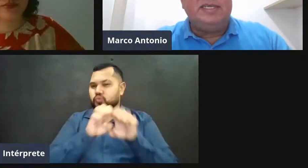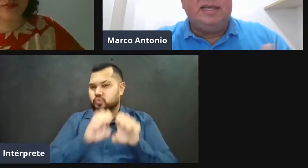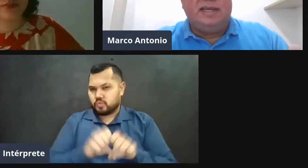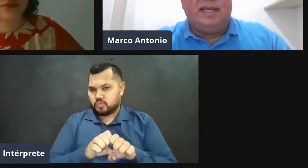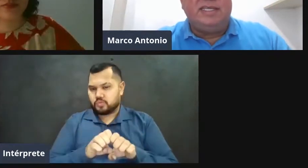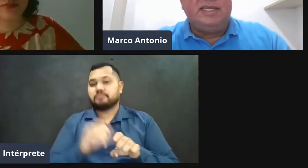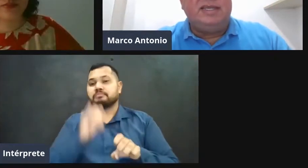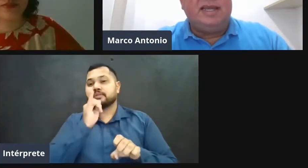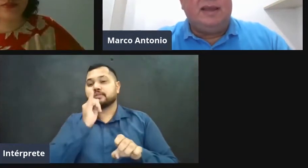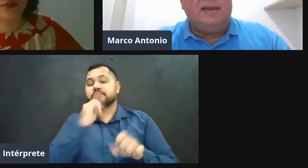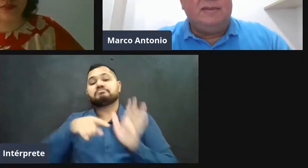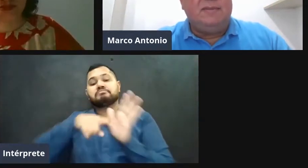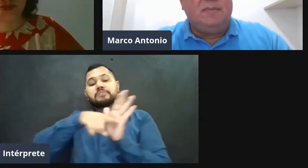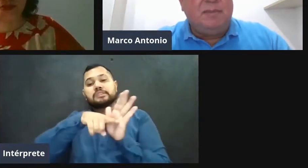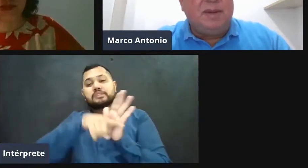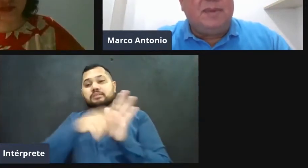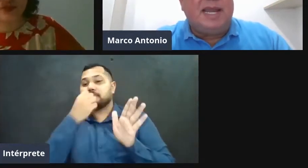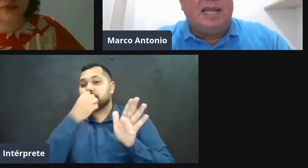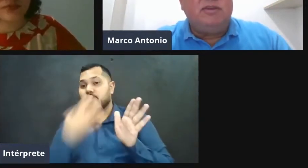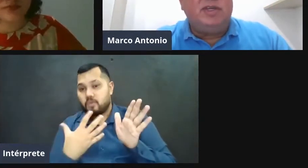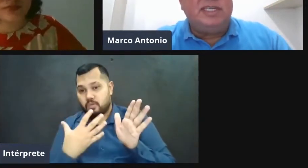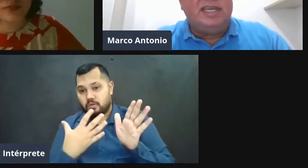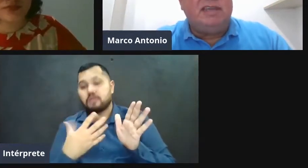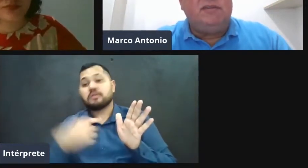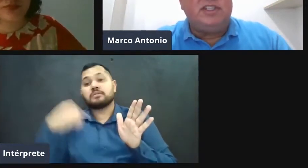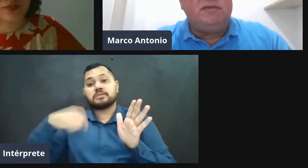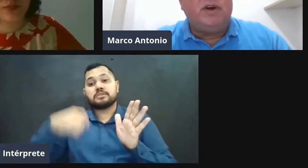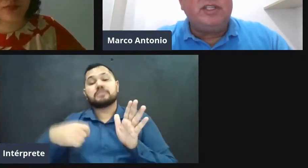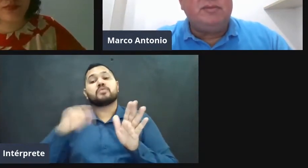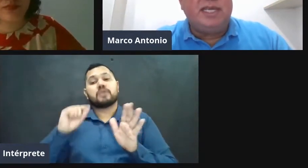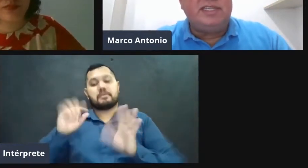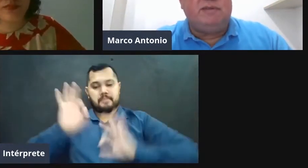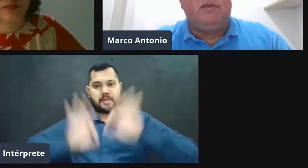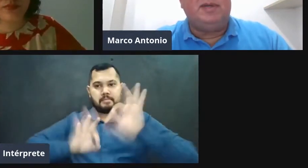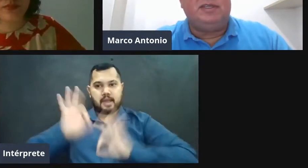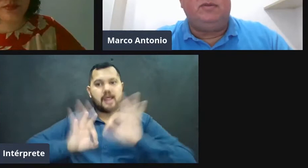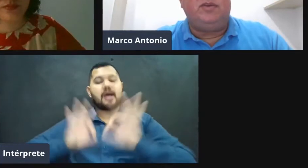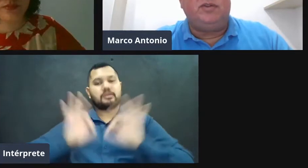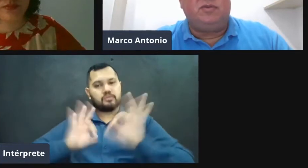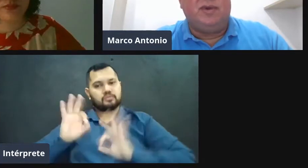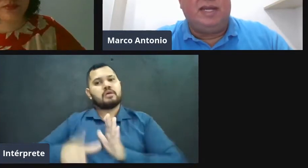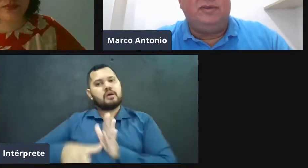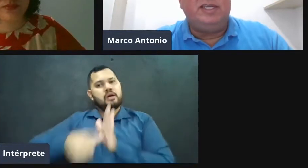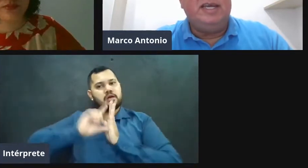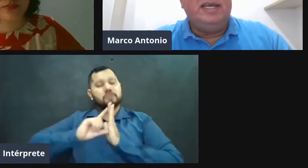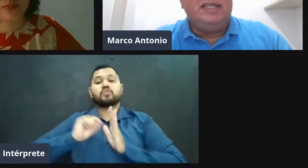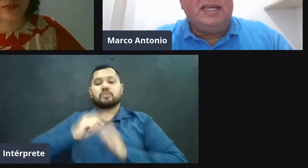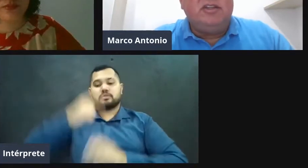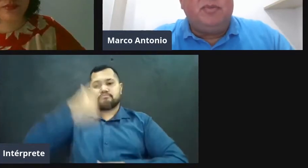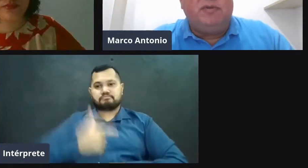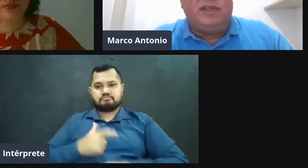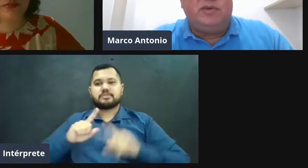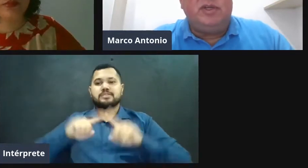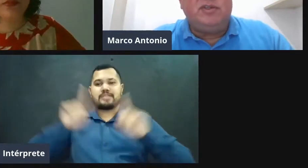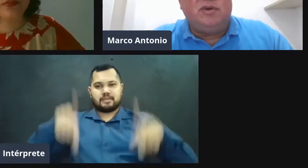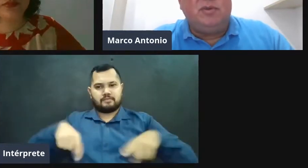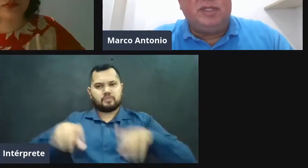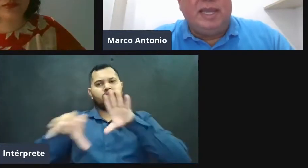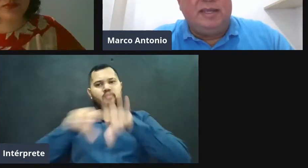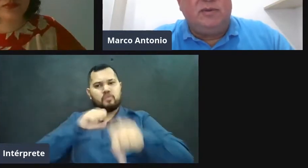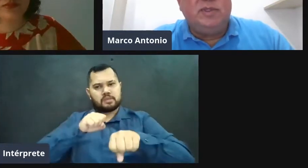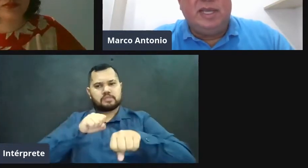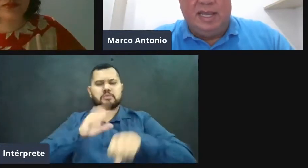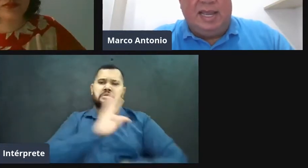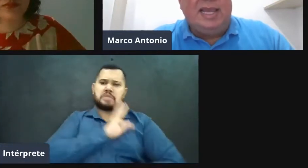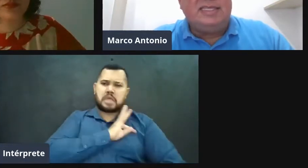boa pesquisa, a gente tem que estar bem preparado. Então, a gente tem que investir fortemente na formação dos nossos quadros, tanto professores